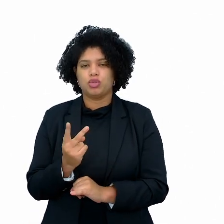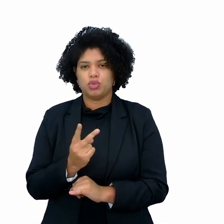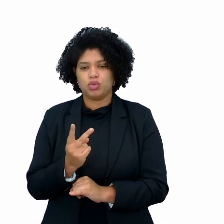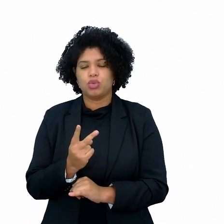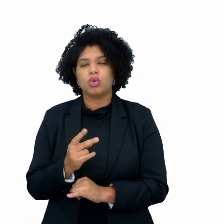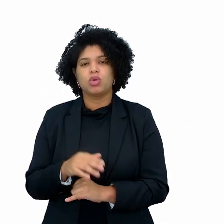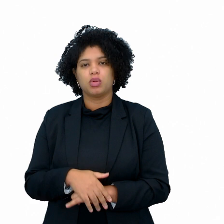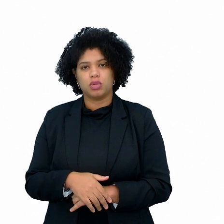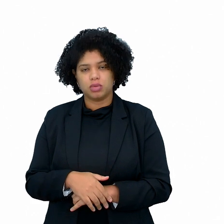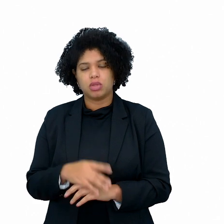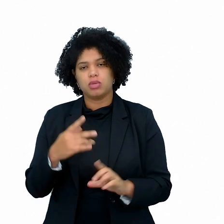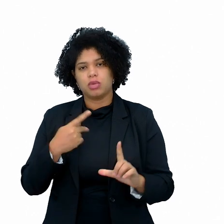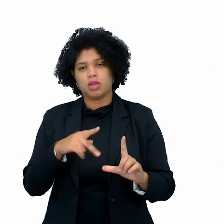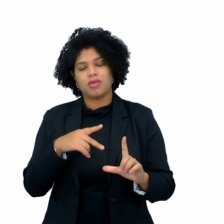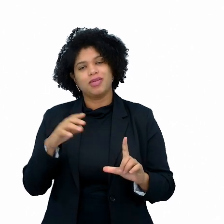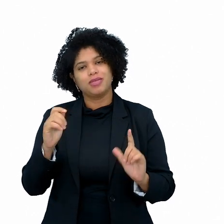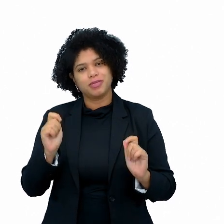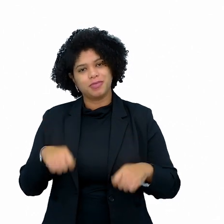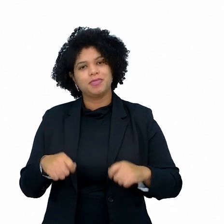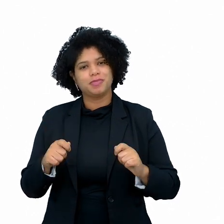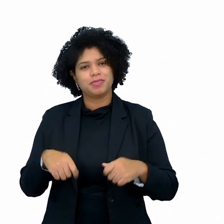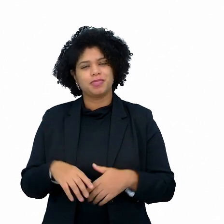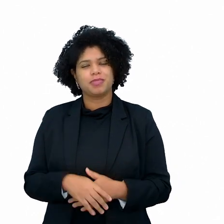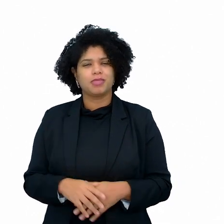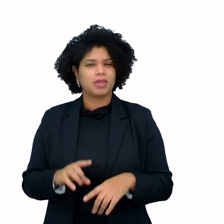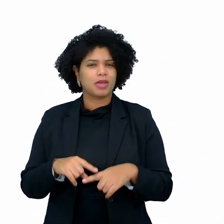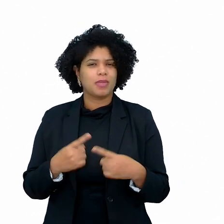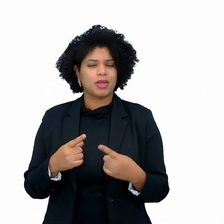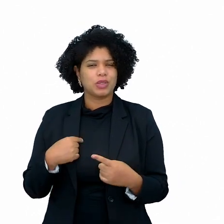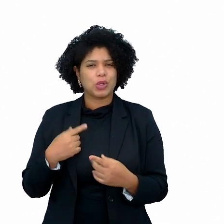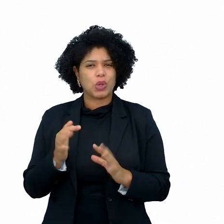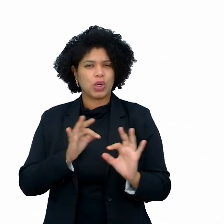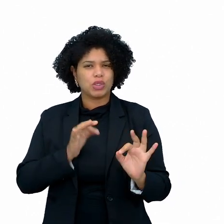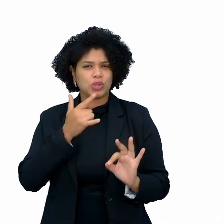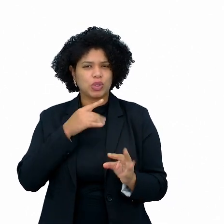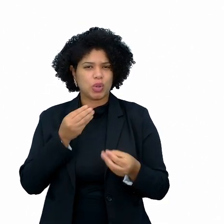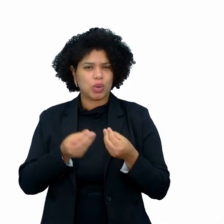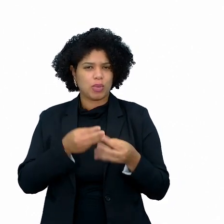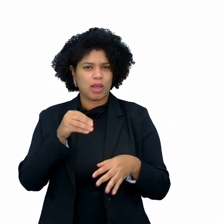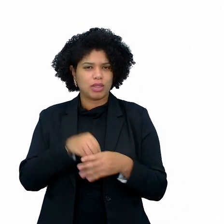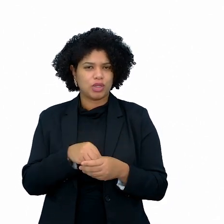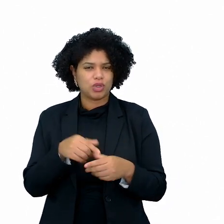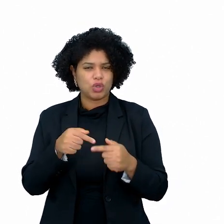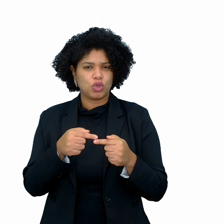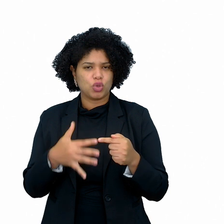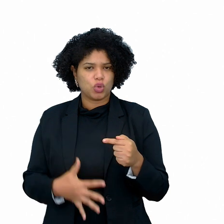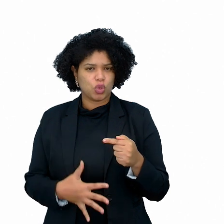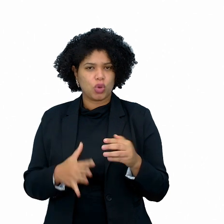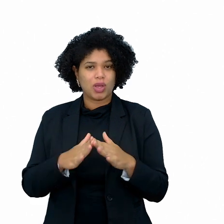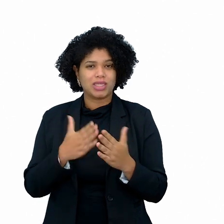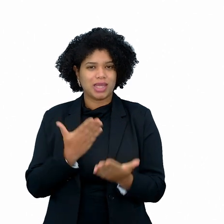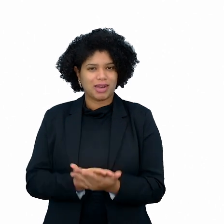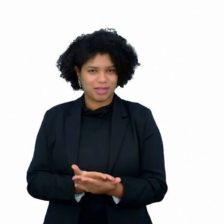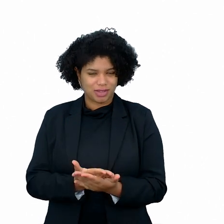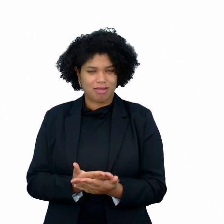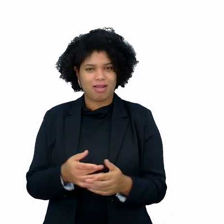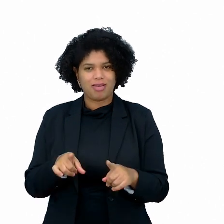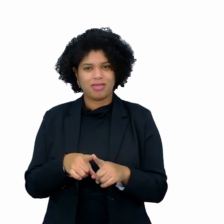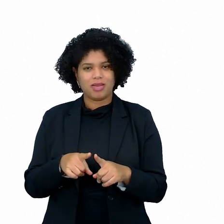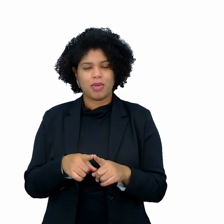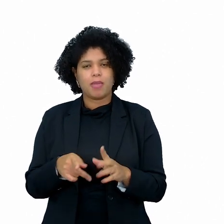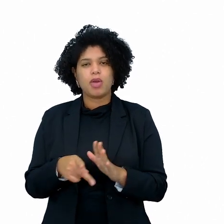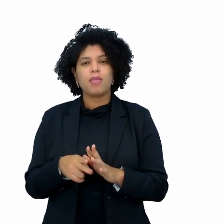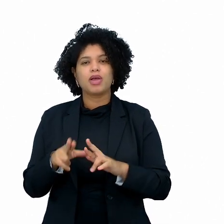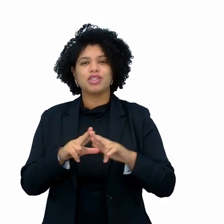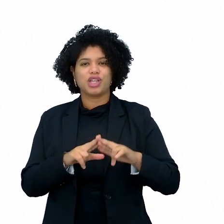oferecem essa possibilidade. Mas como é que eu organizo no Google Sala de Aula, no Drive, e como é que eu organizo no Microsoft